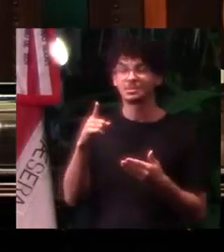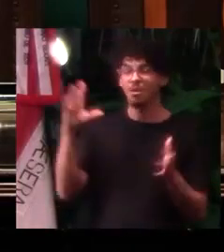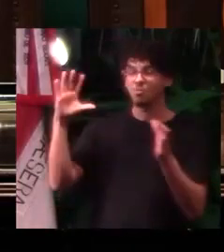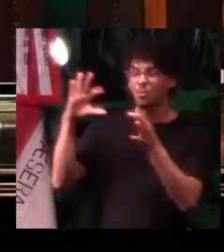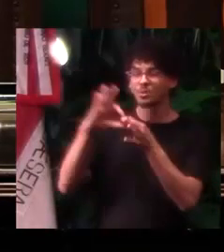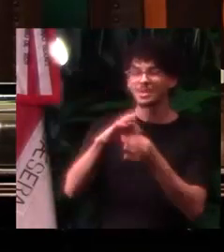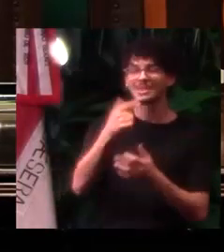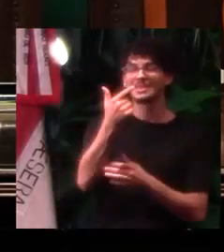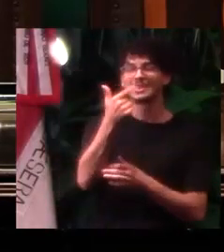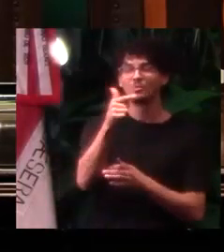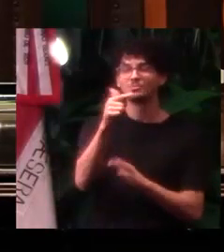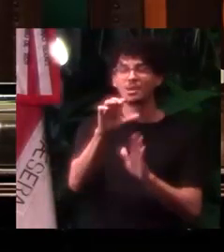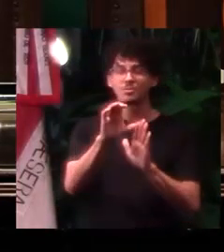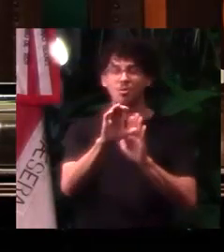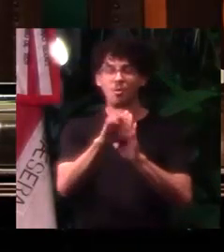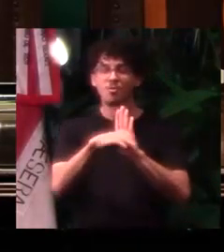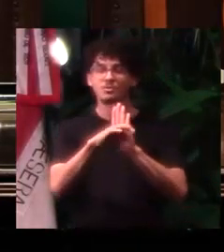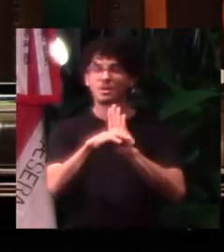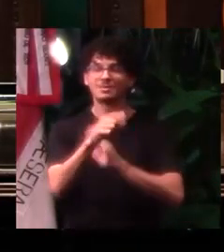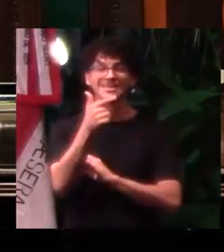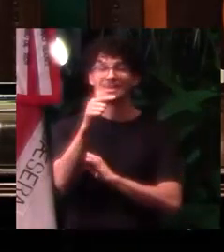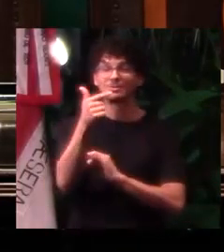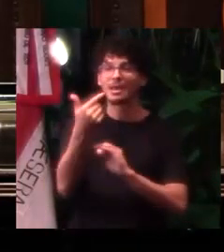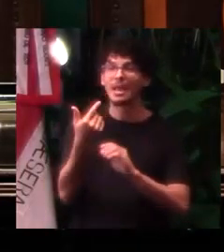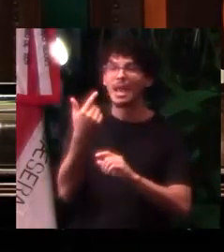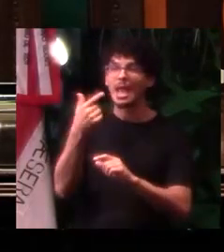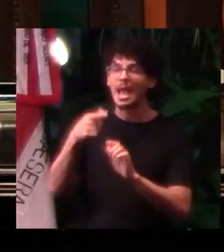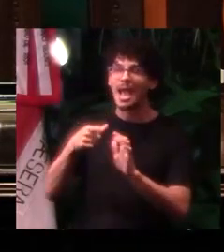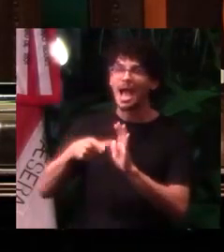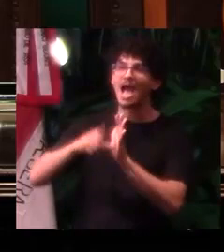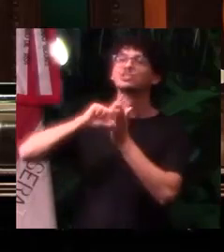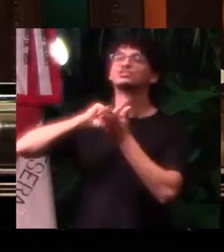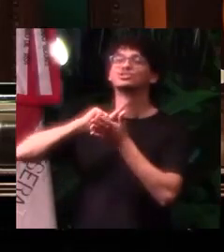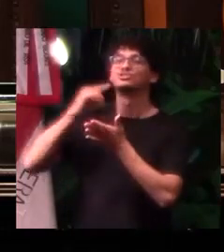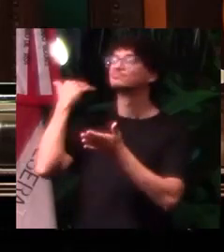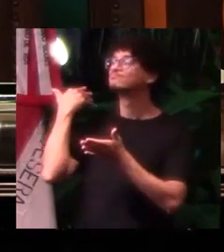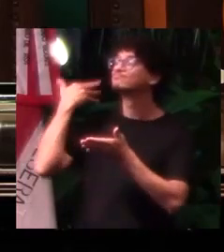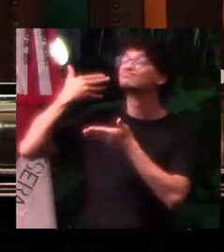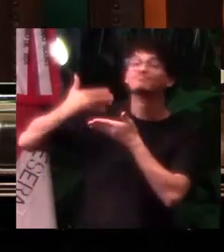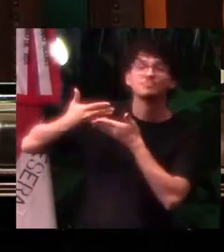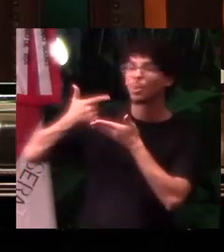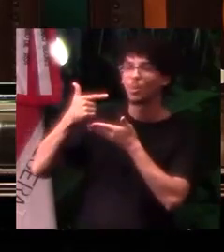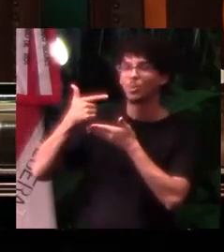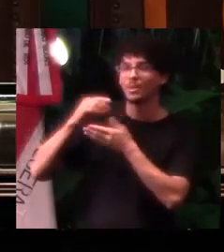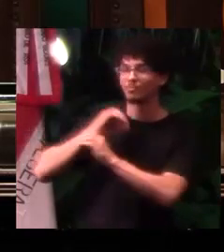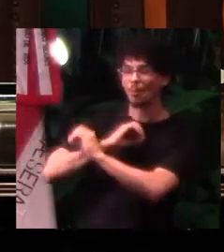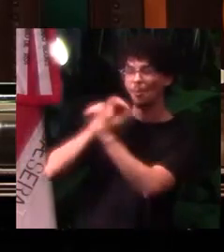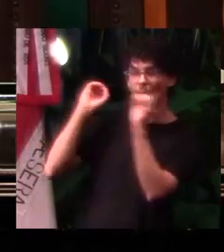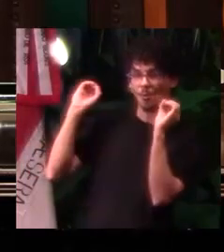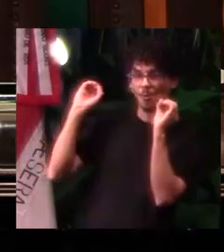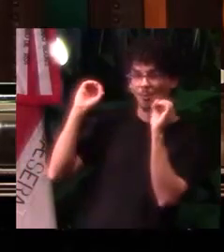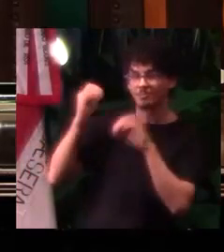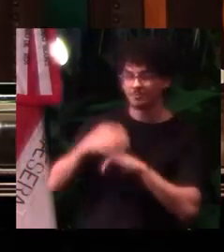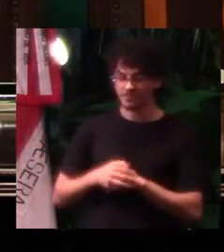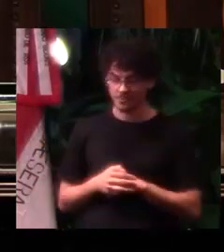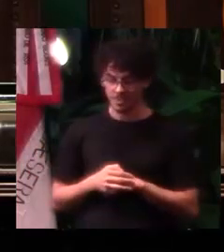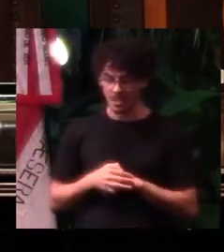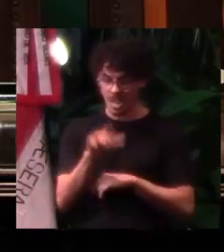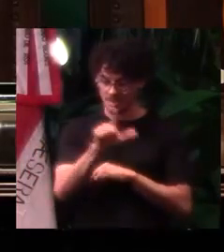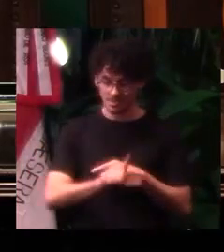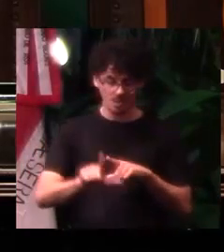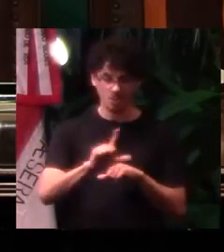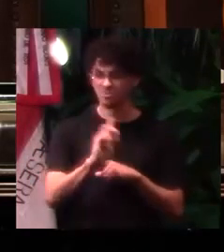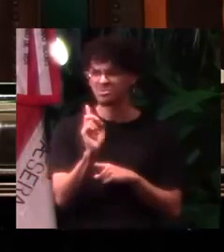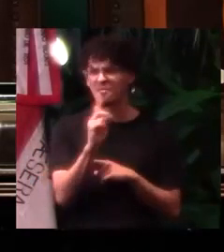não predicativa que ela traz. Né, a literatura, ela fala... Ela não